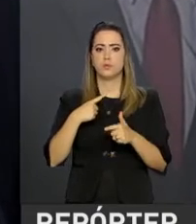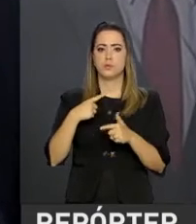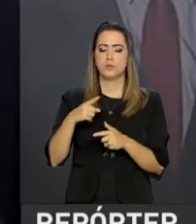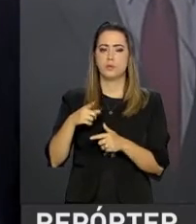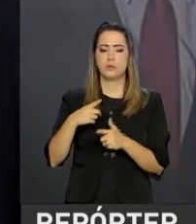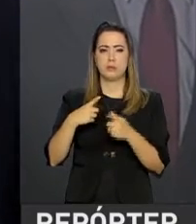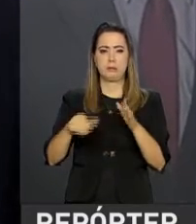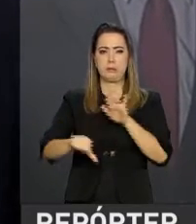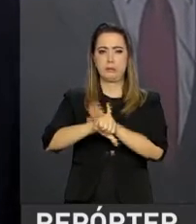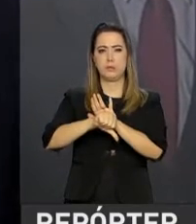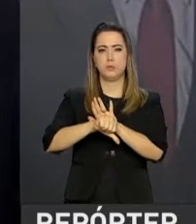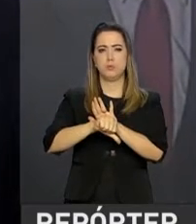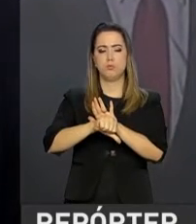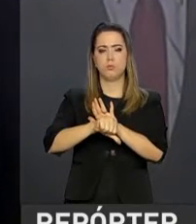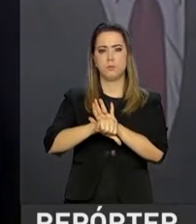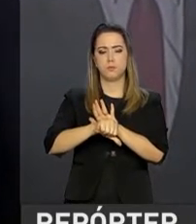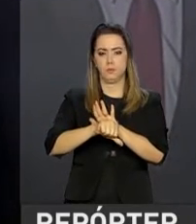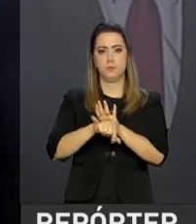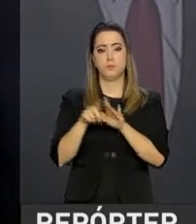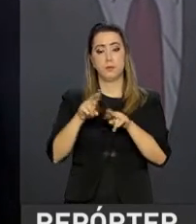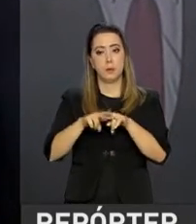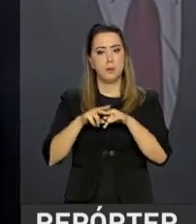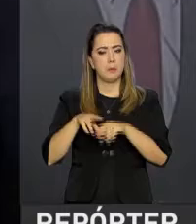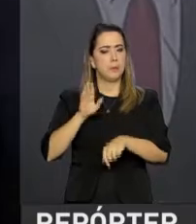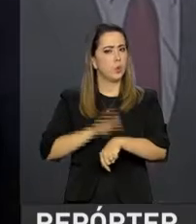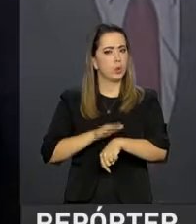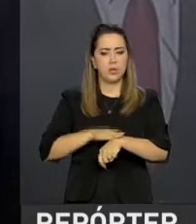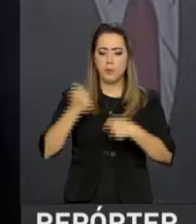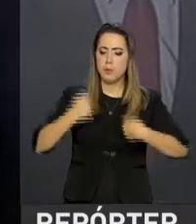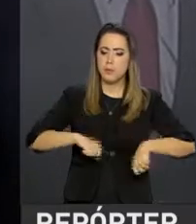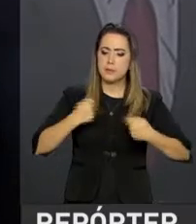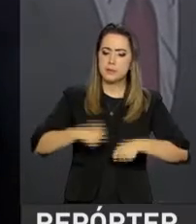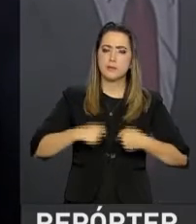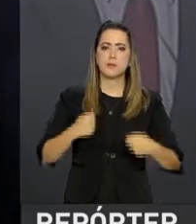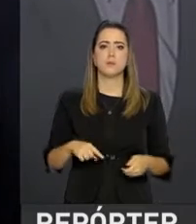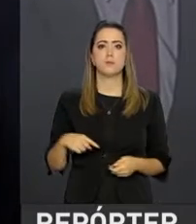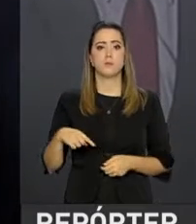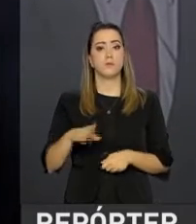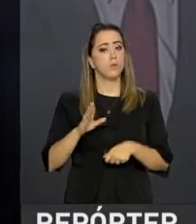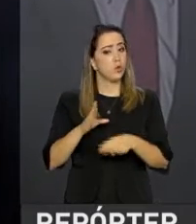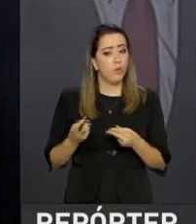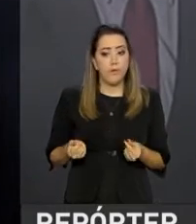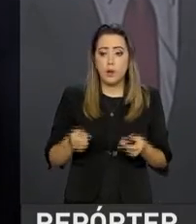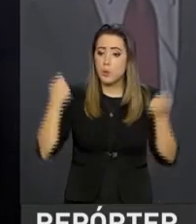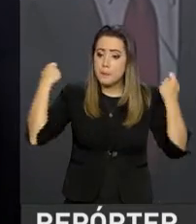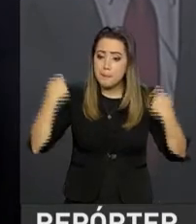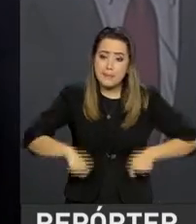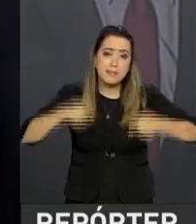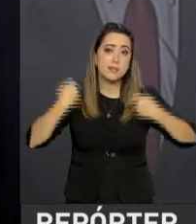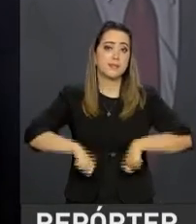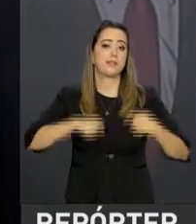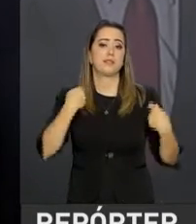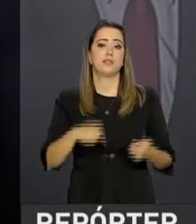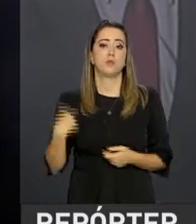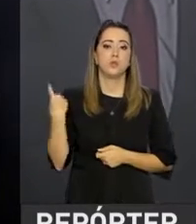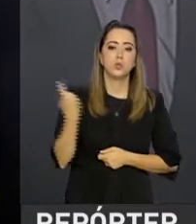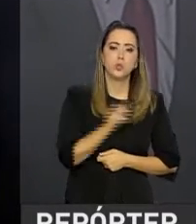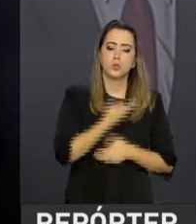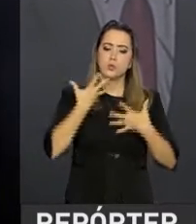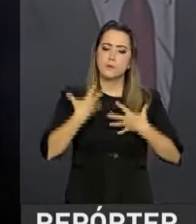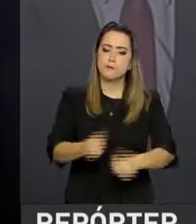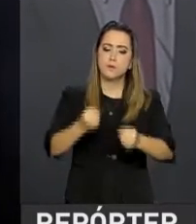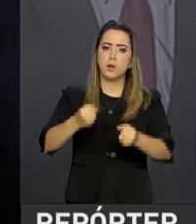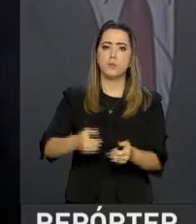crime. Pelo tempo que for necessário e ao custo que for necessário, mas nós vamos